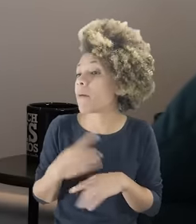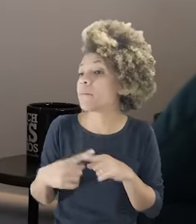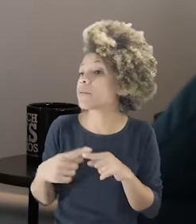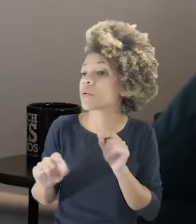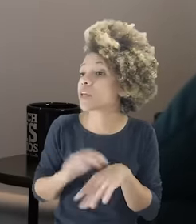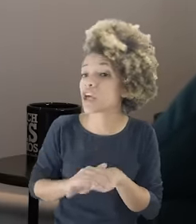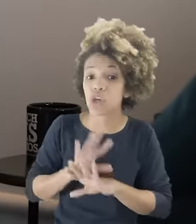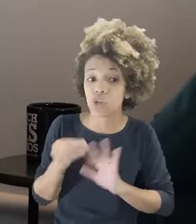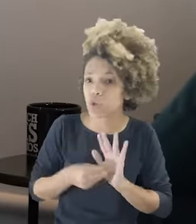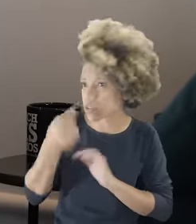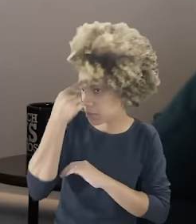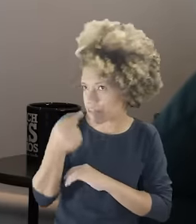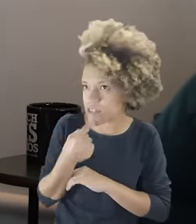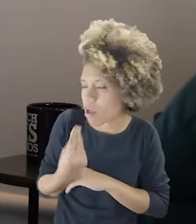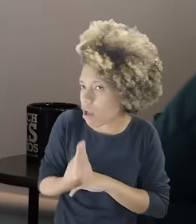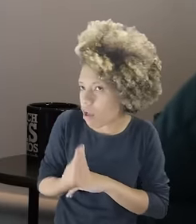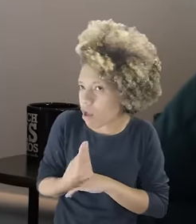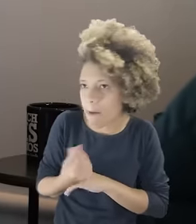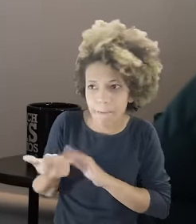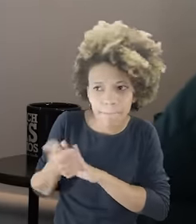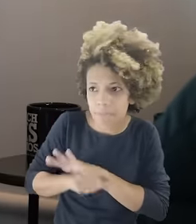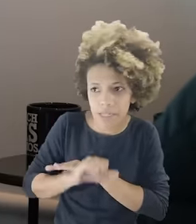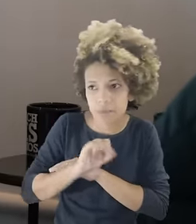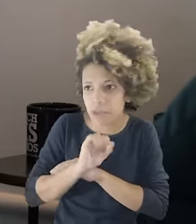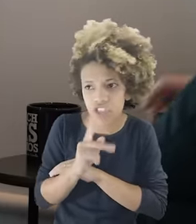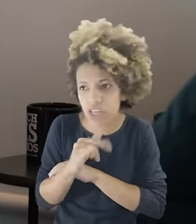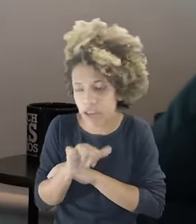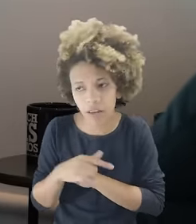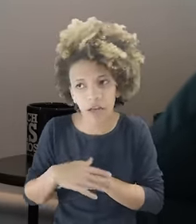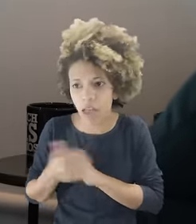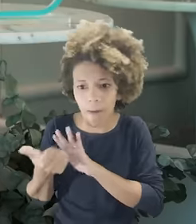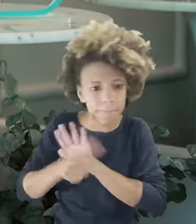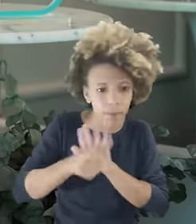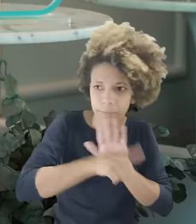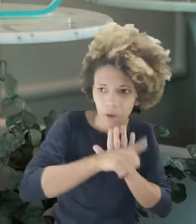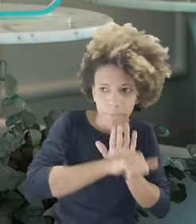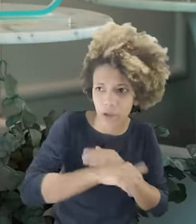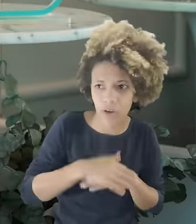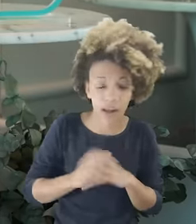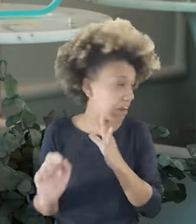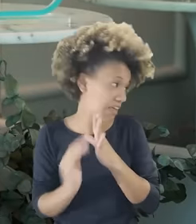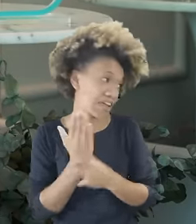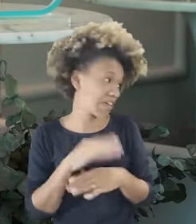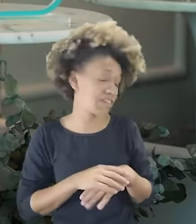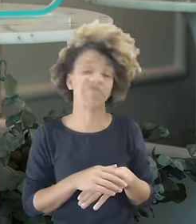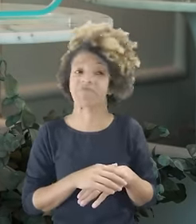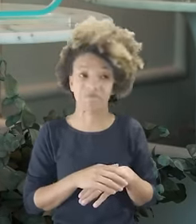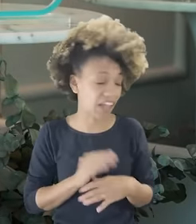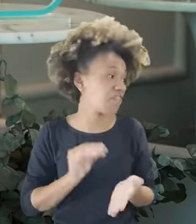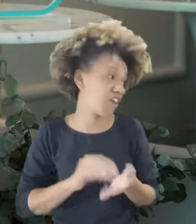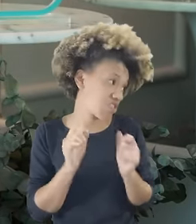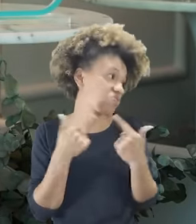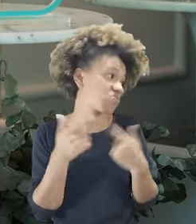seguinte todas as suas personalidades são péssimas eram pior do que a outra e achei cara ela queria azar que teve com ela